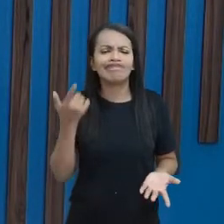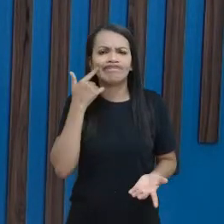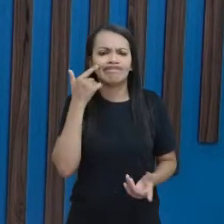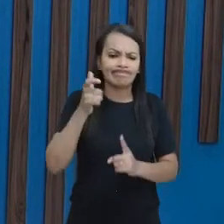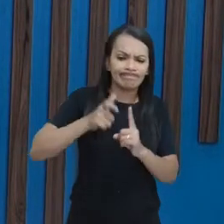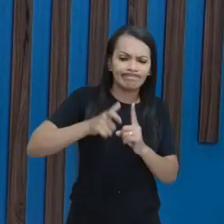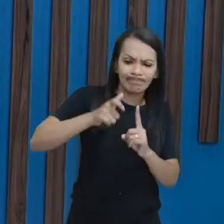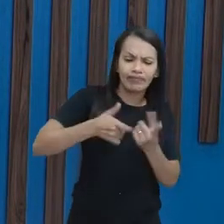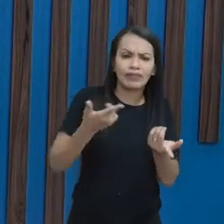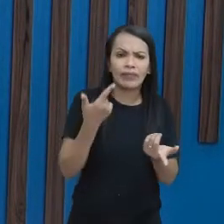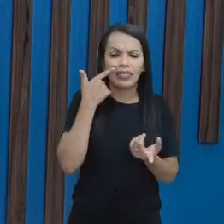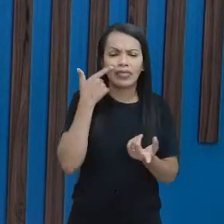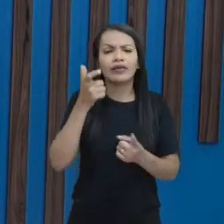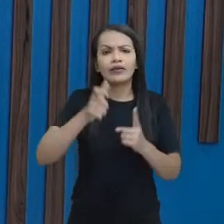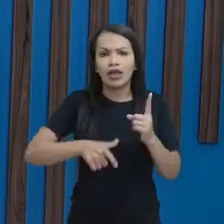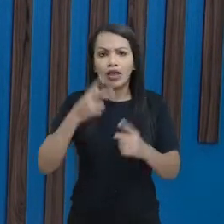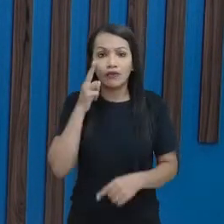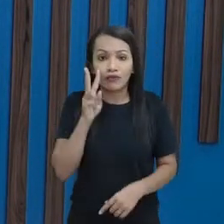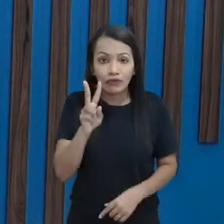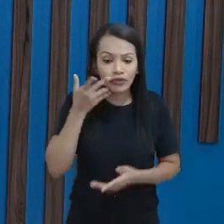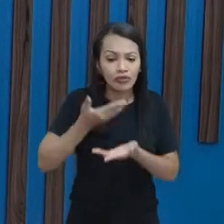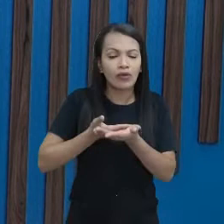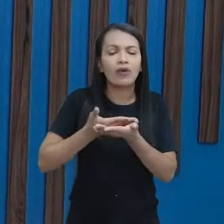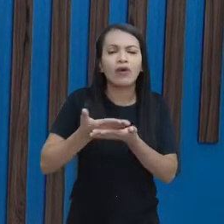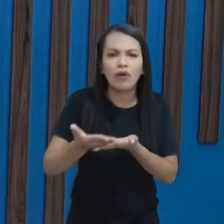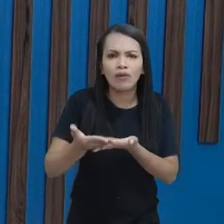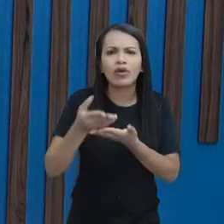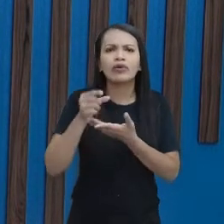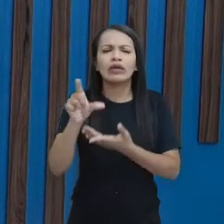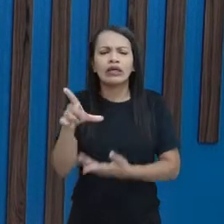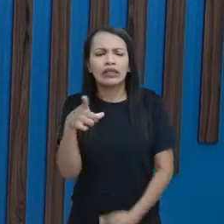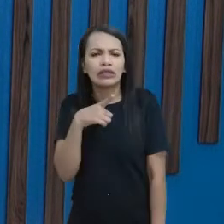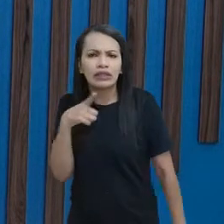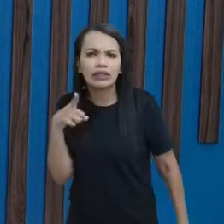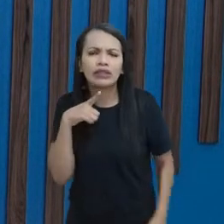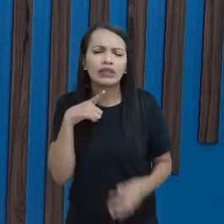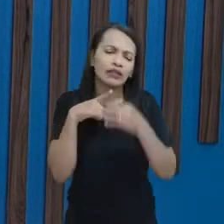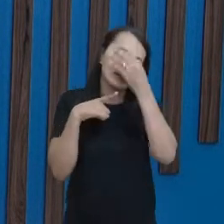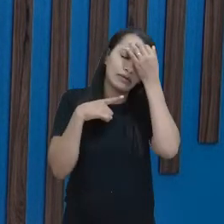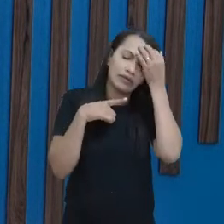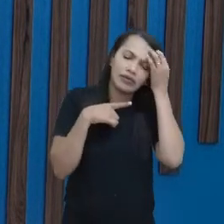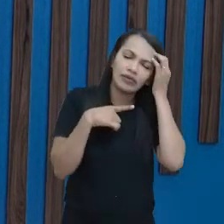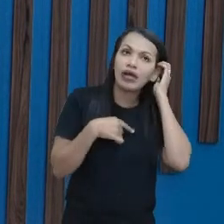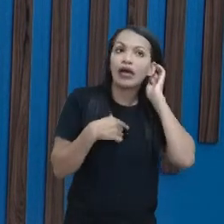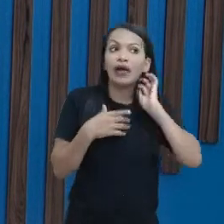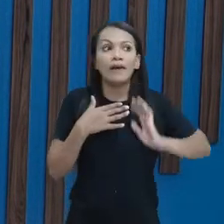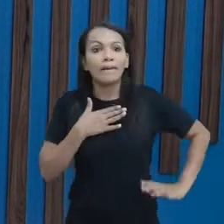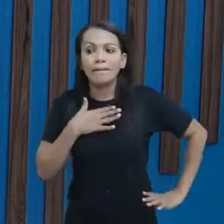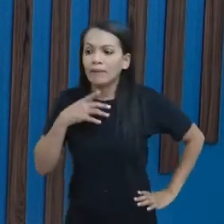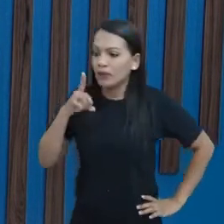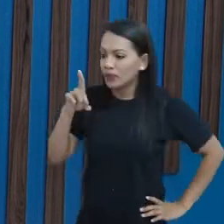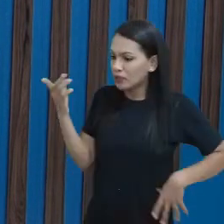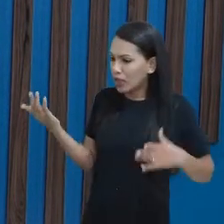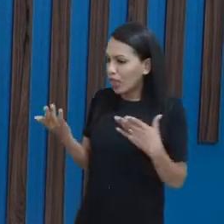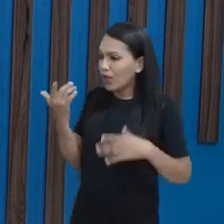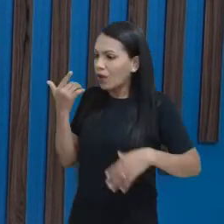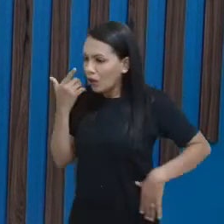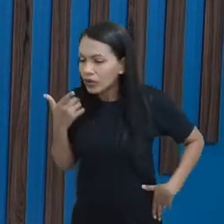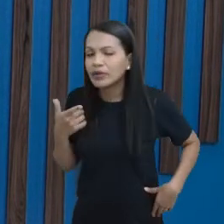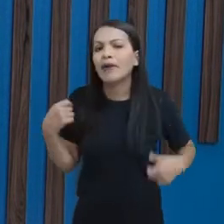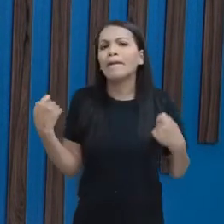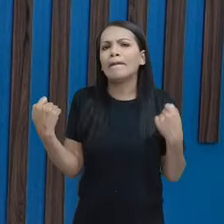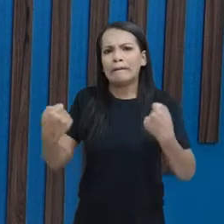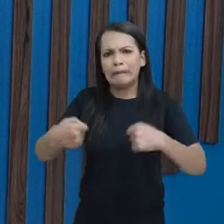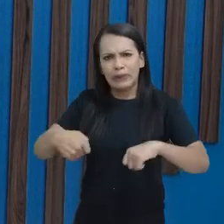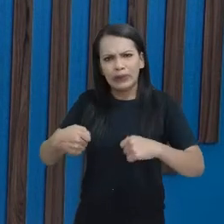personagens. Viram? A gente, no comecinho a gente falou, né, que tem que rolar aquele conflito, aquele suspense. Ai, meu Deus, e agora? Tem que rolar